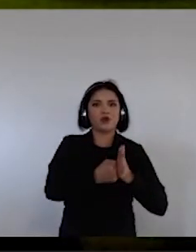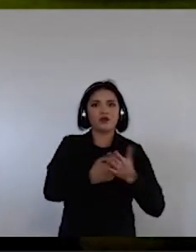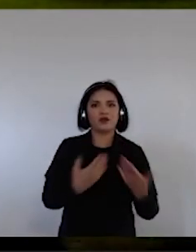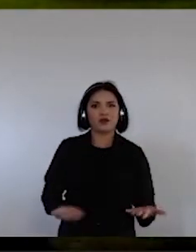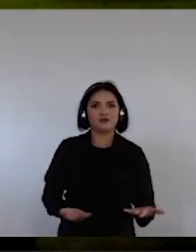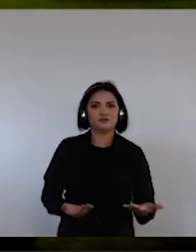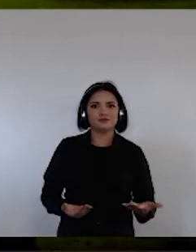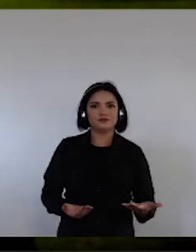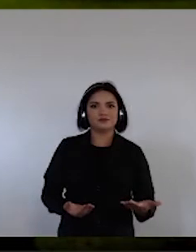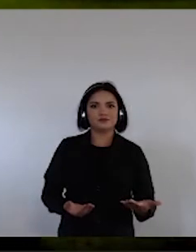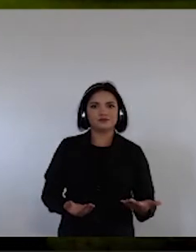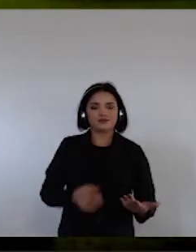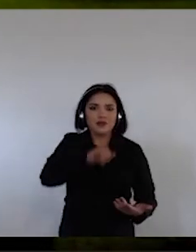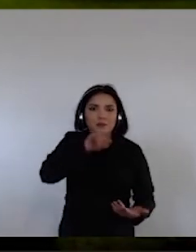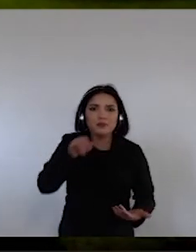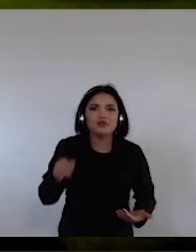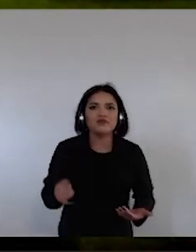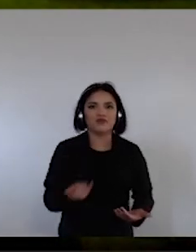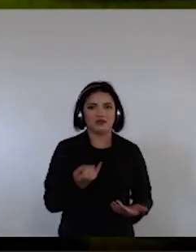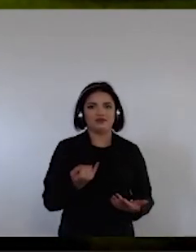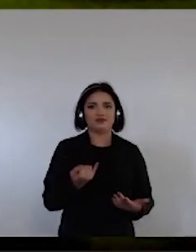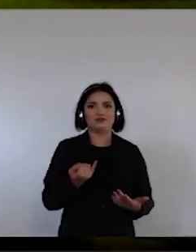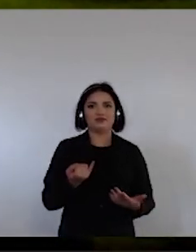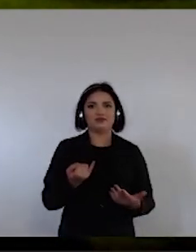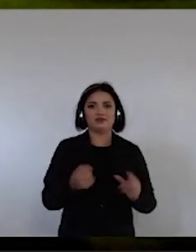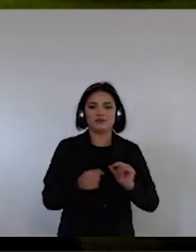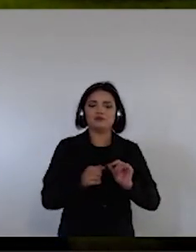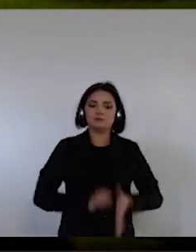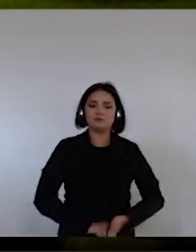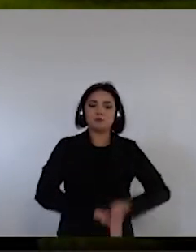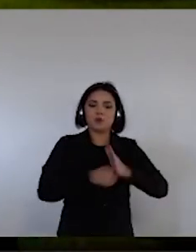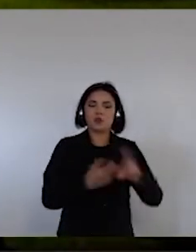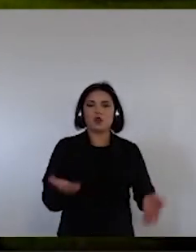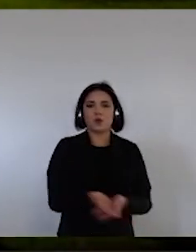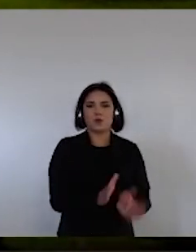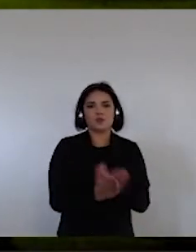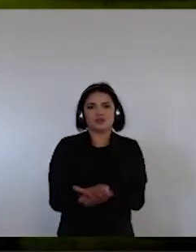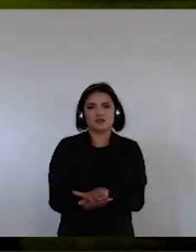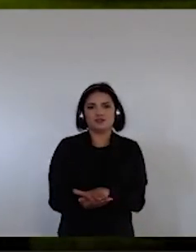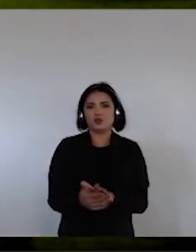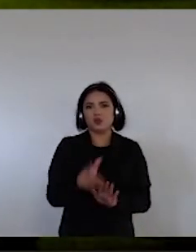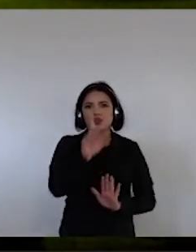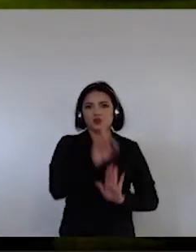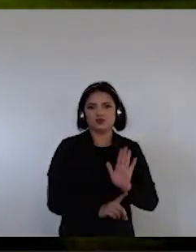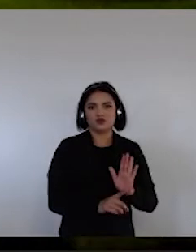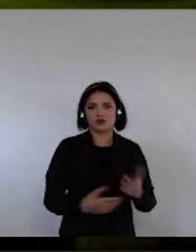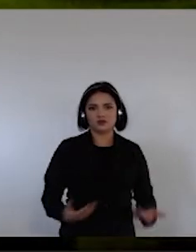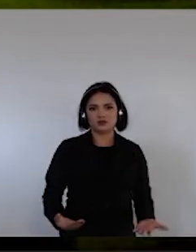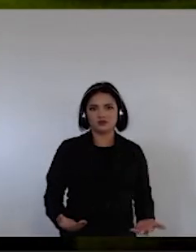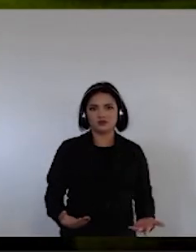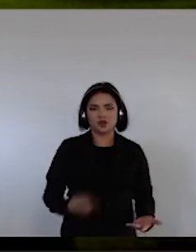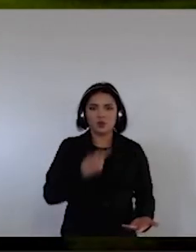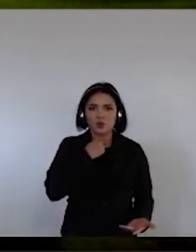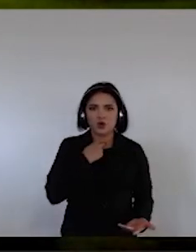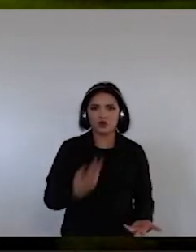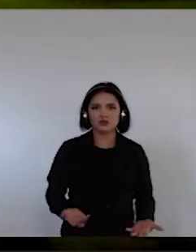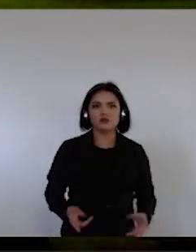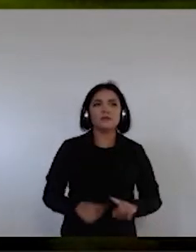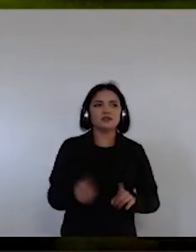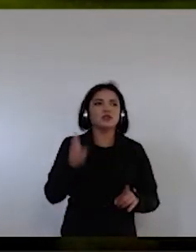uma lei que, nos tribunais que estão devotados a fazer cumprir a lei não